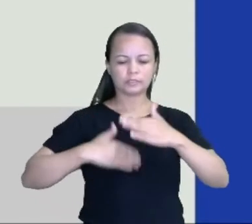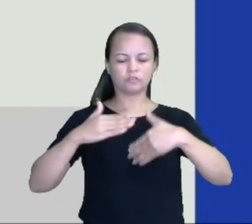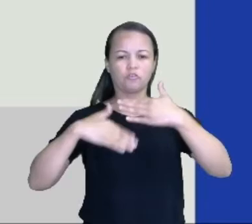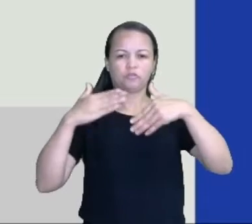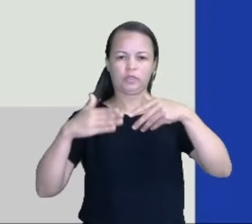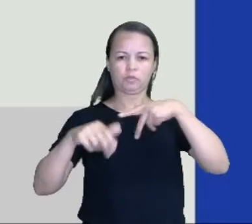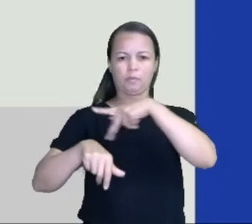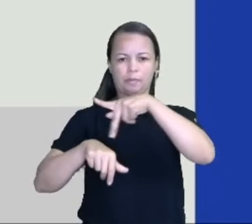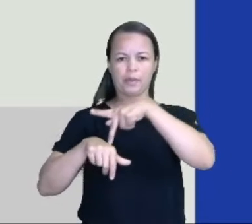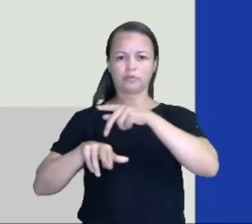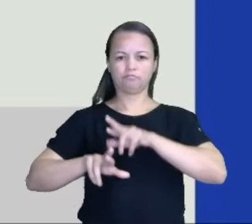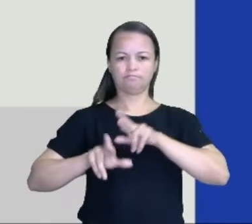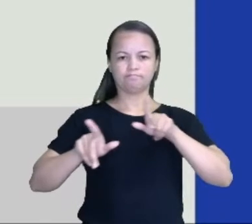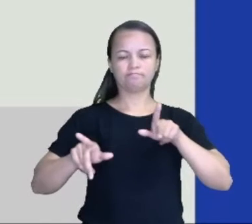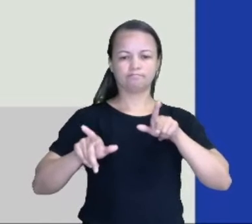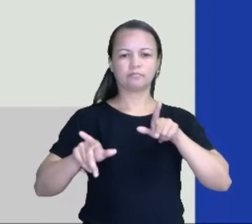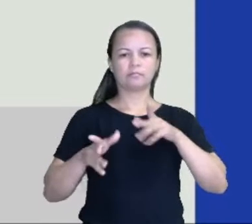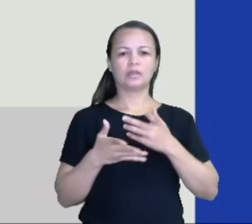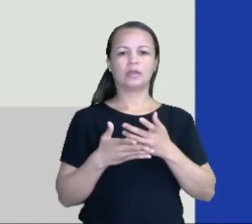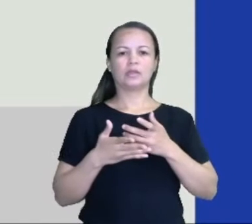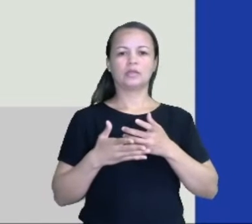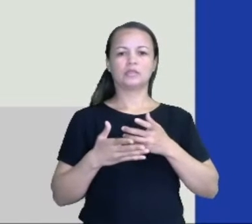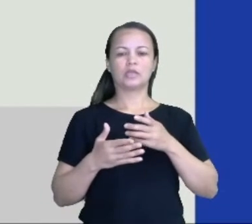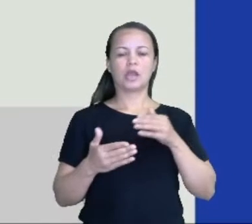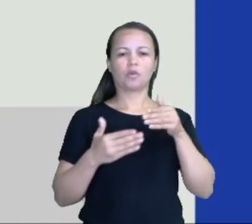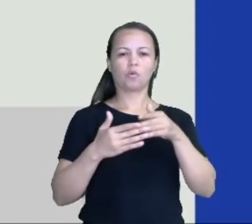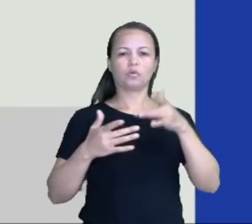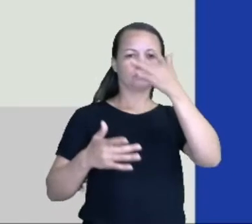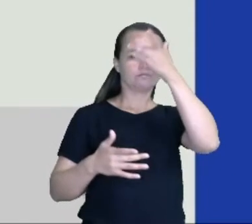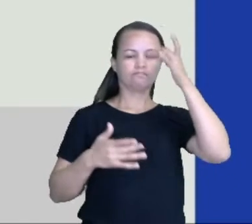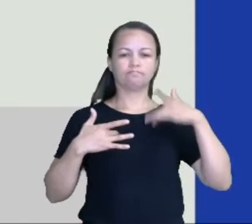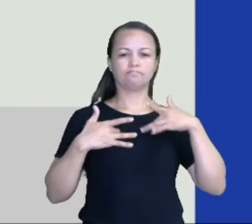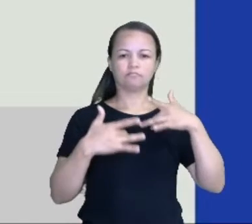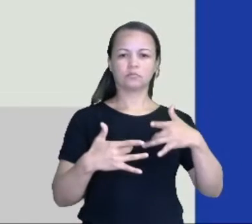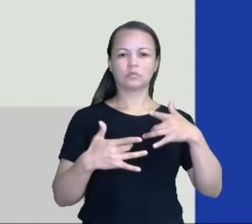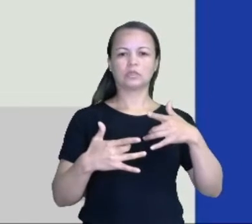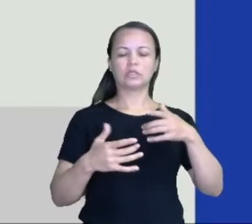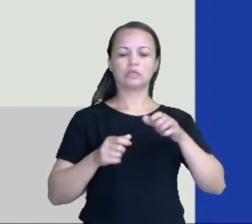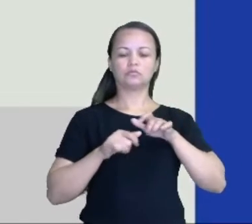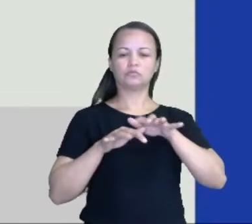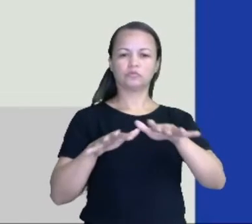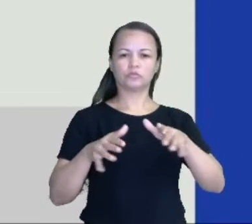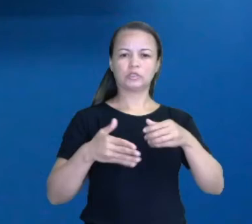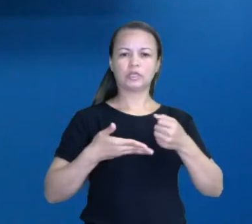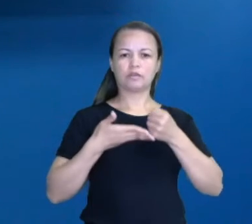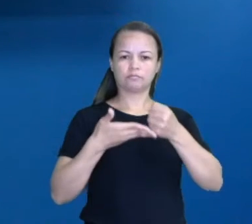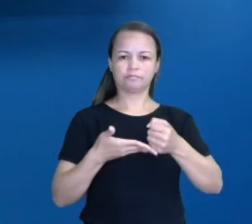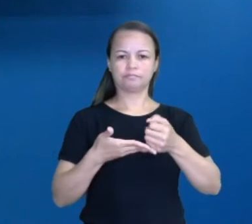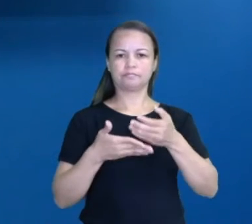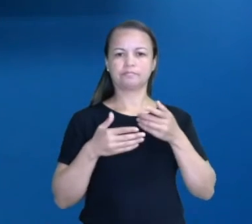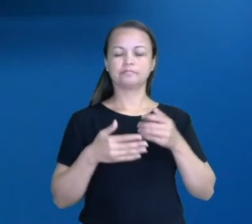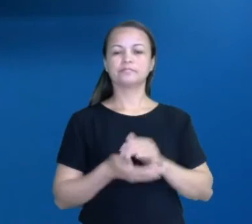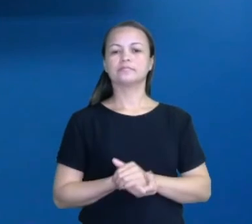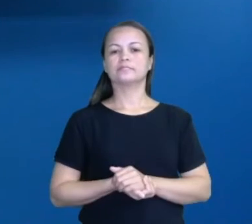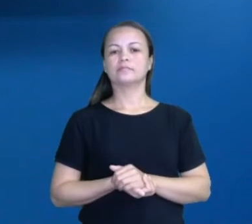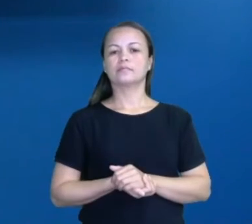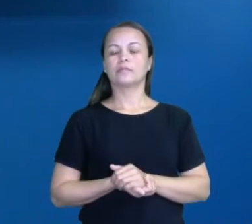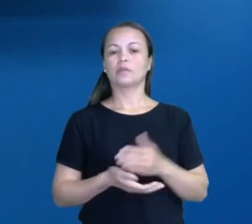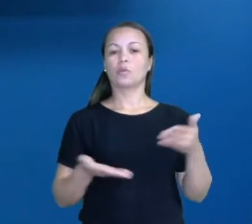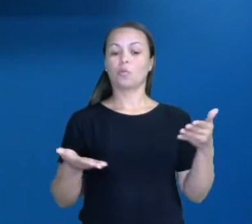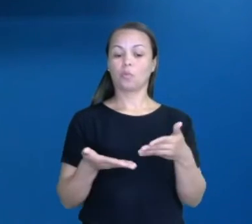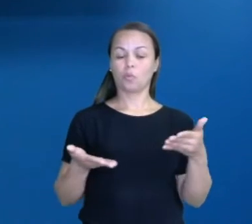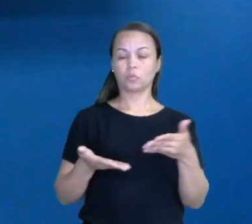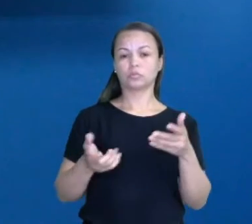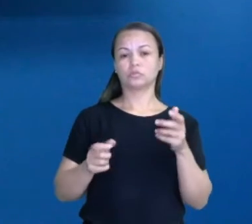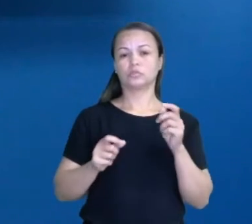país diferente, de acordo com as vantagens e as possibilidades de lucro que oferece. Ou seja,